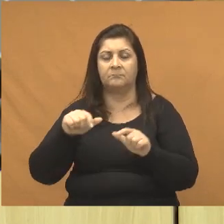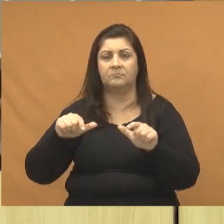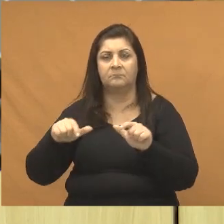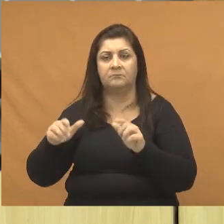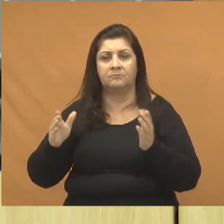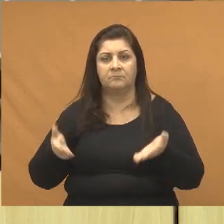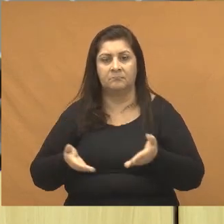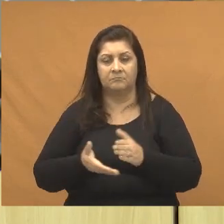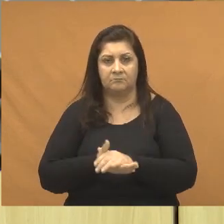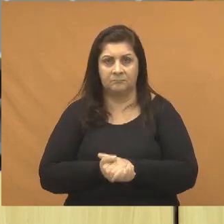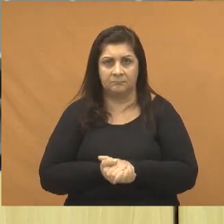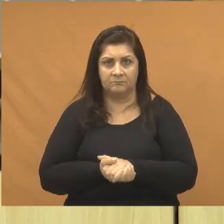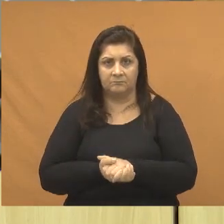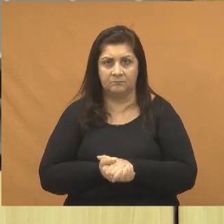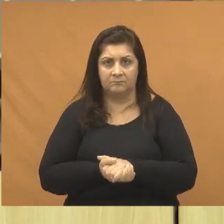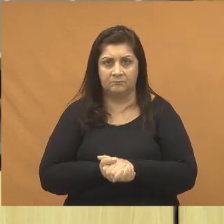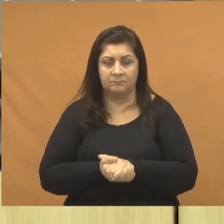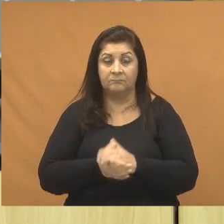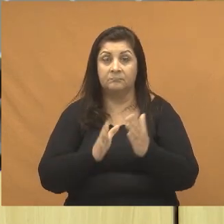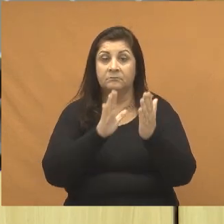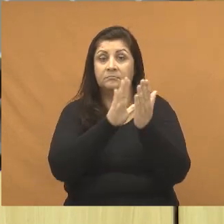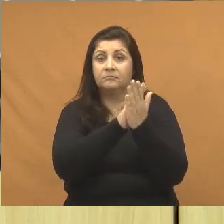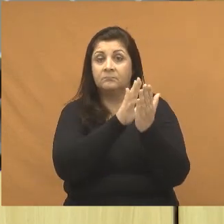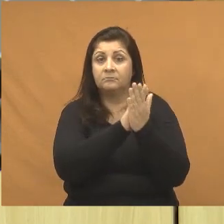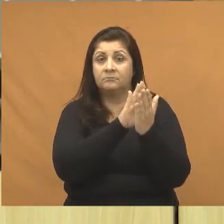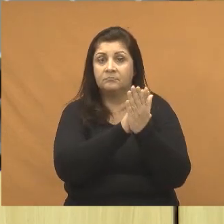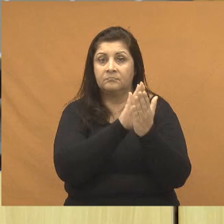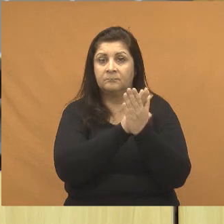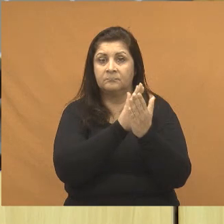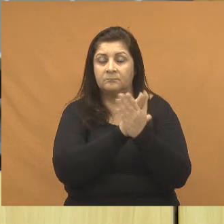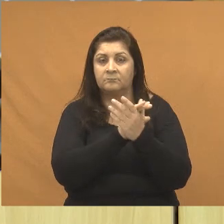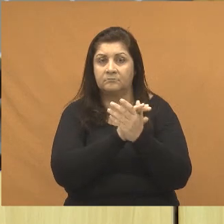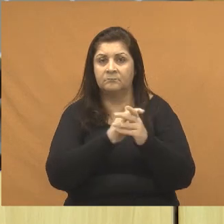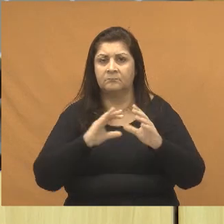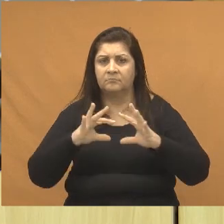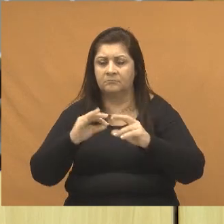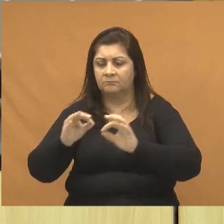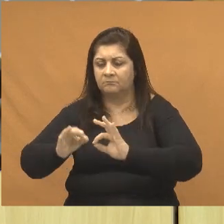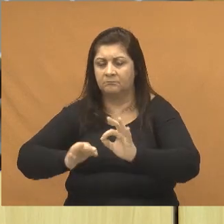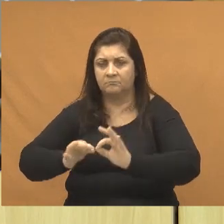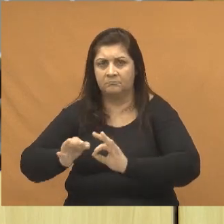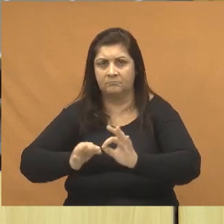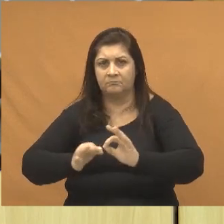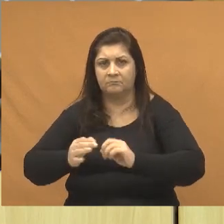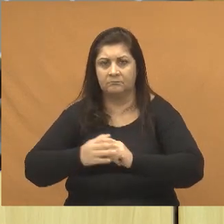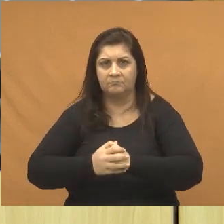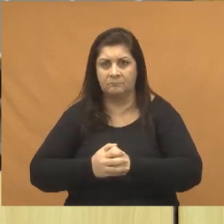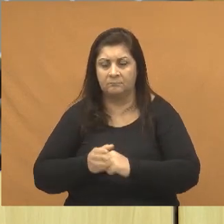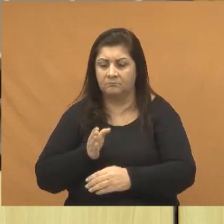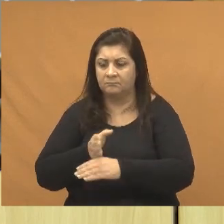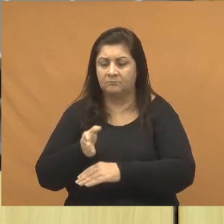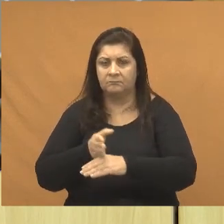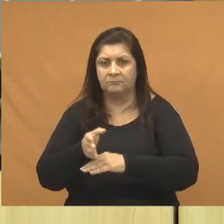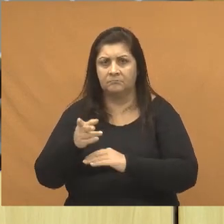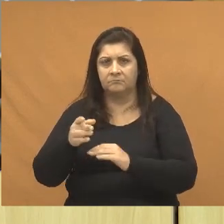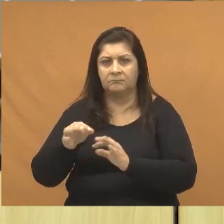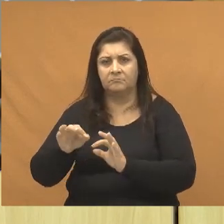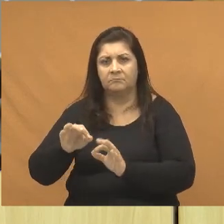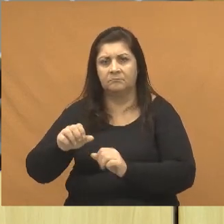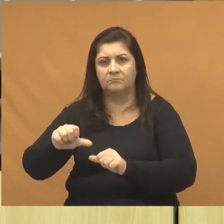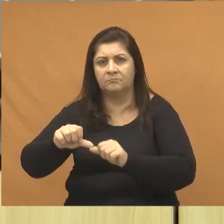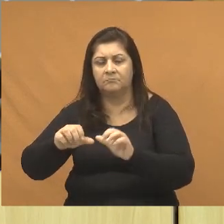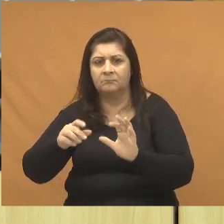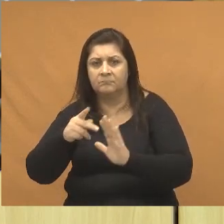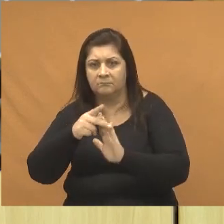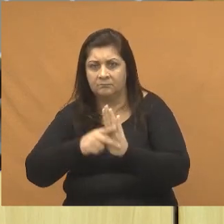sessão o registro de congratulações aos organizadores, membros dos projetos, às